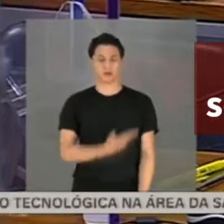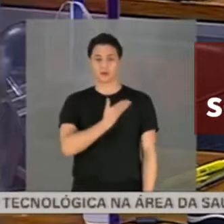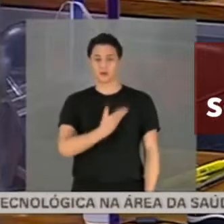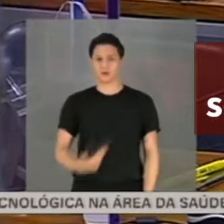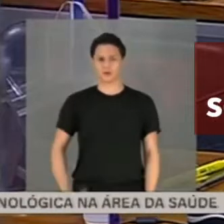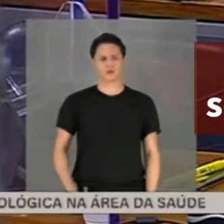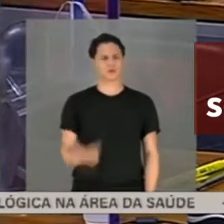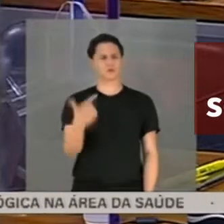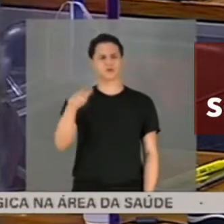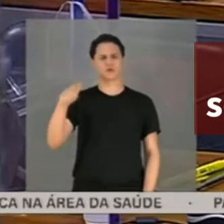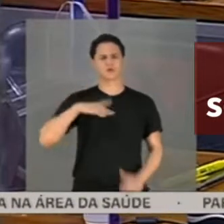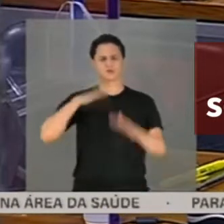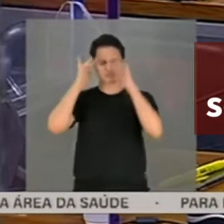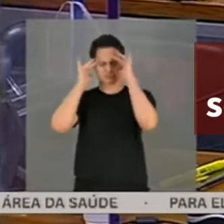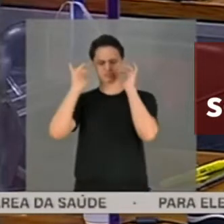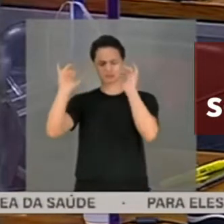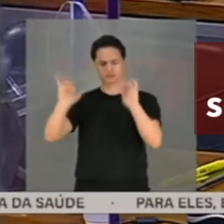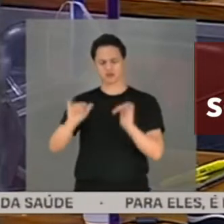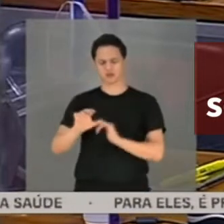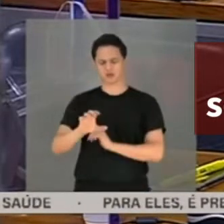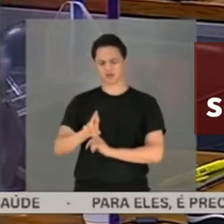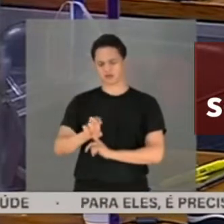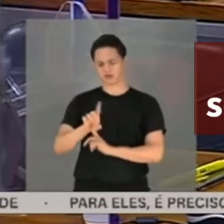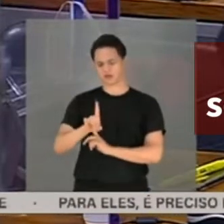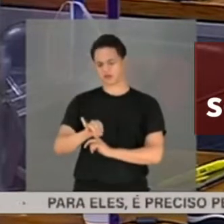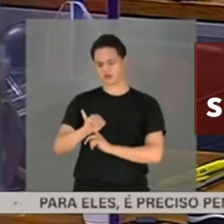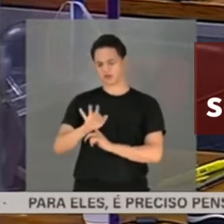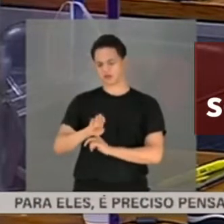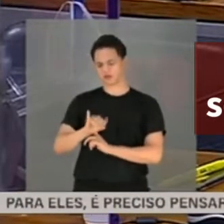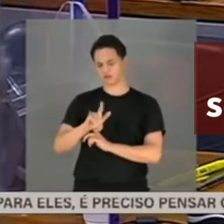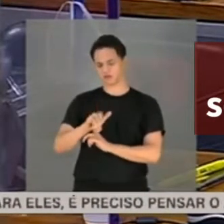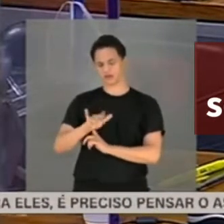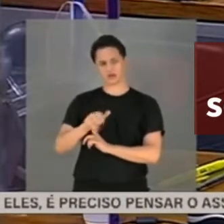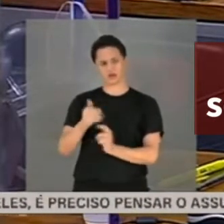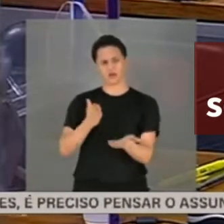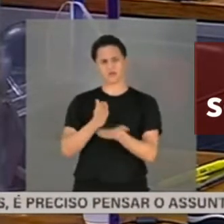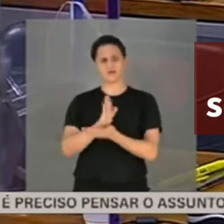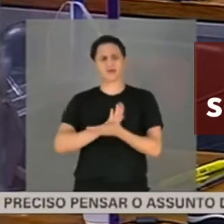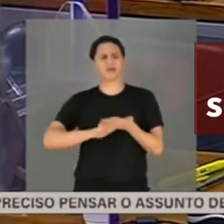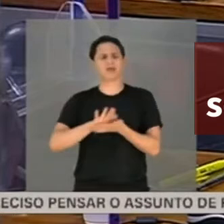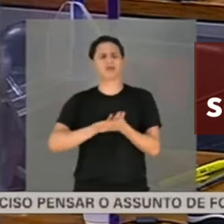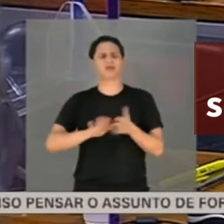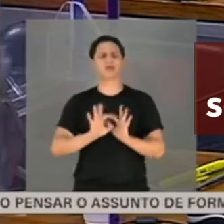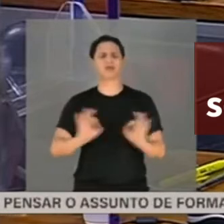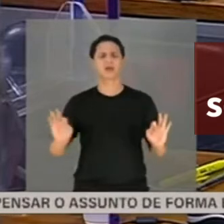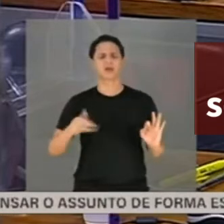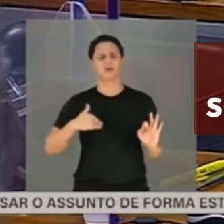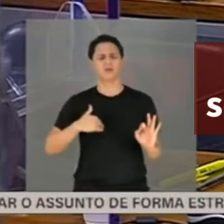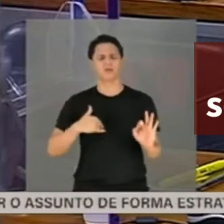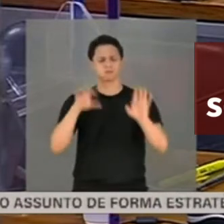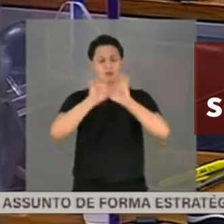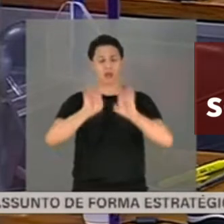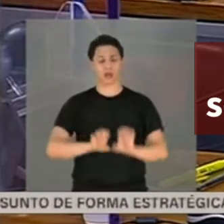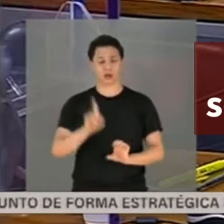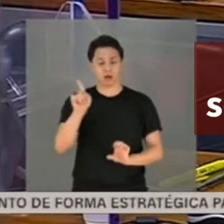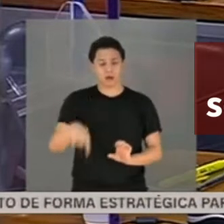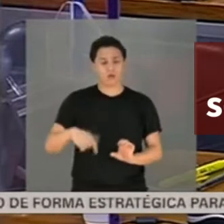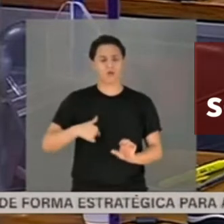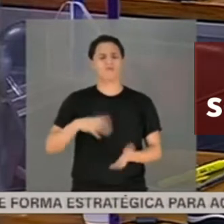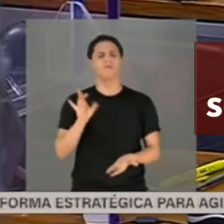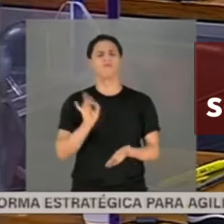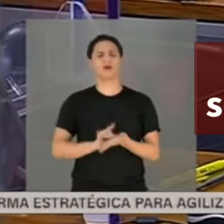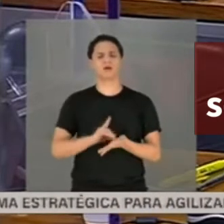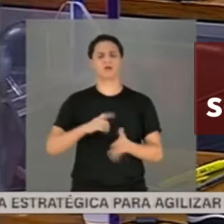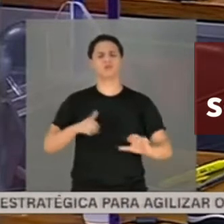governo não tem mais credibilidade condições para propor e aprovar nada disseram de estrutural de